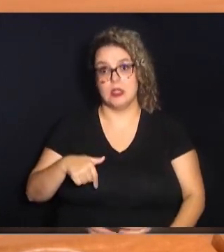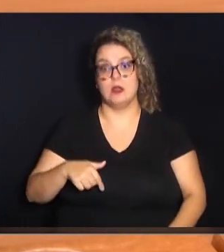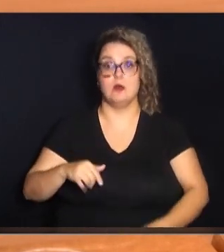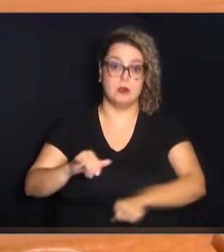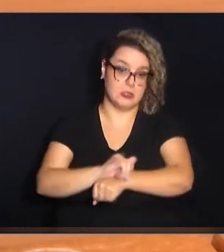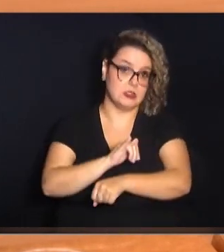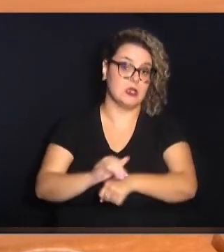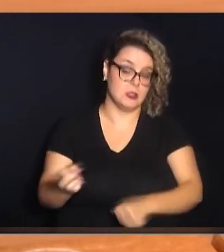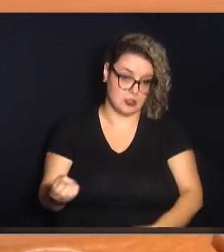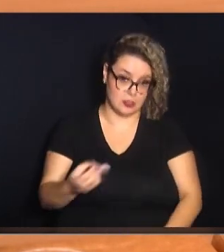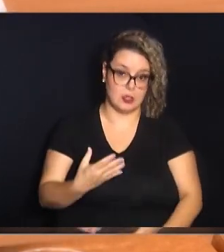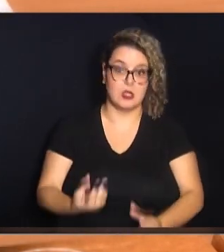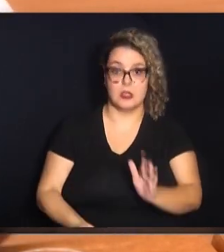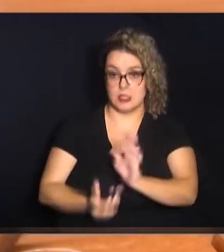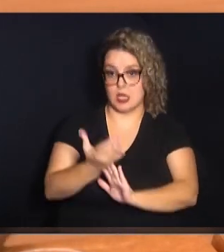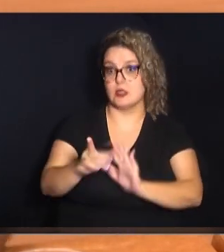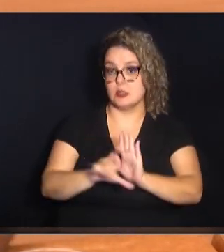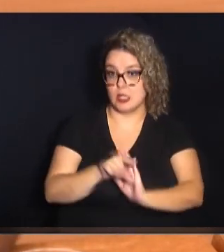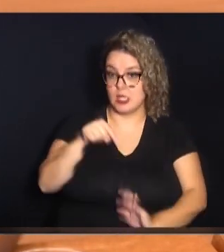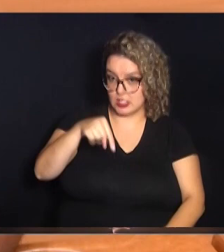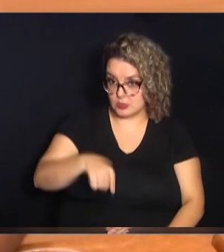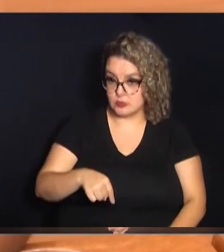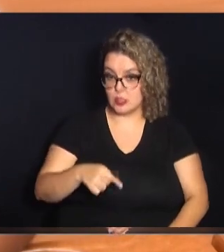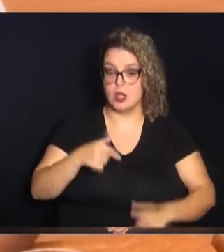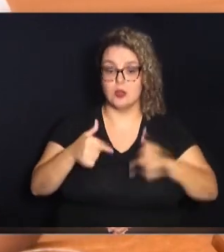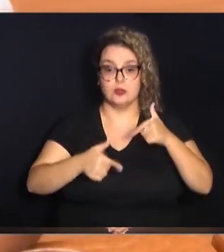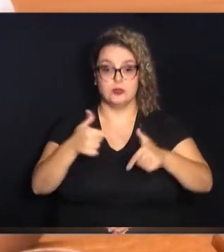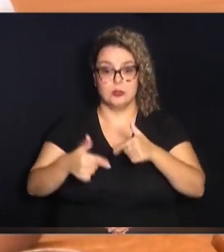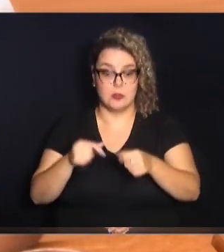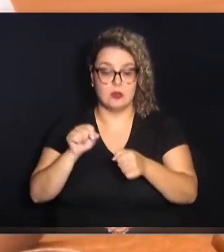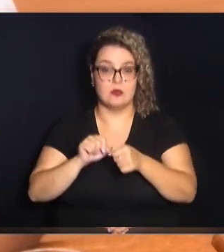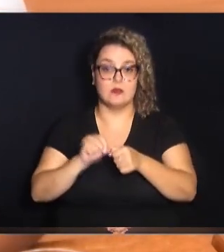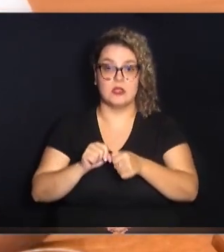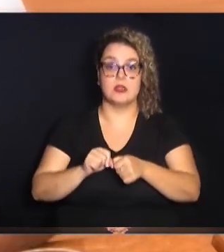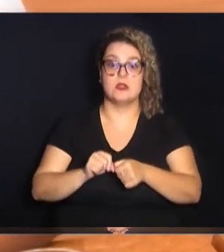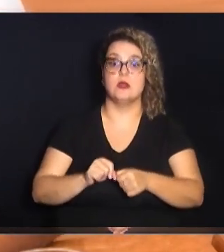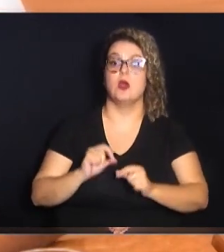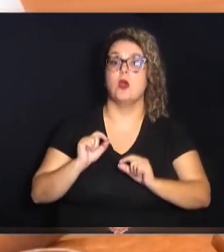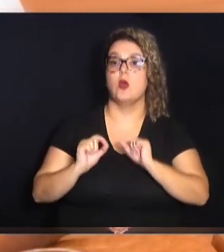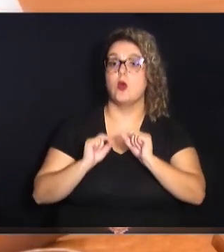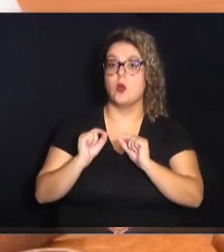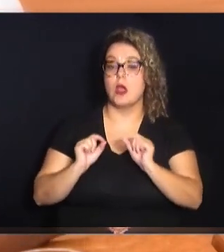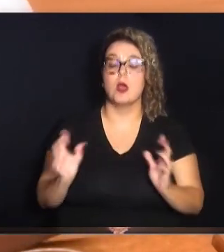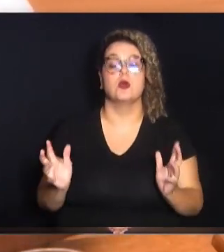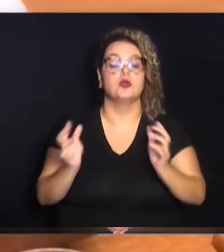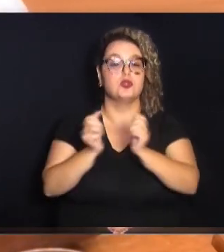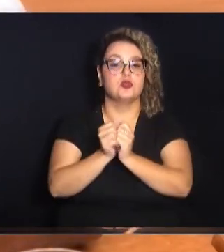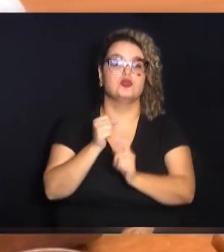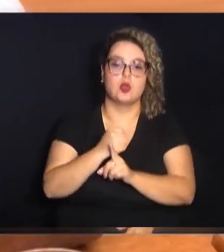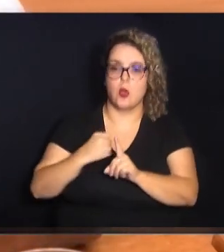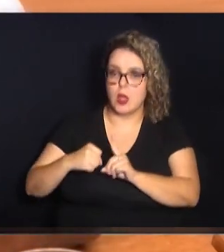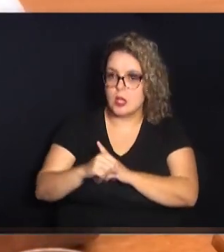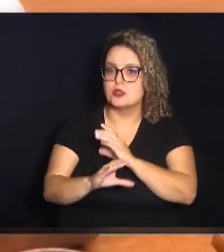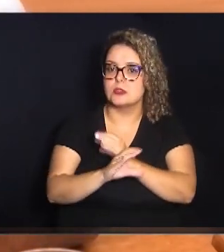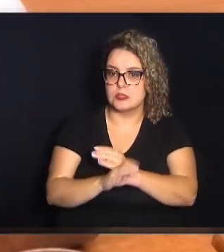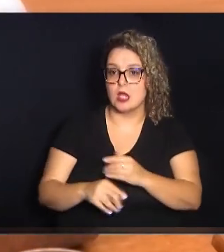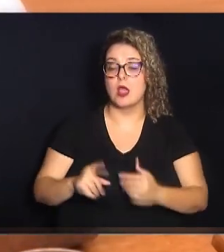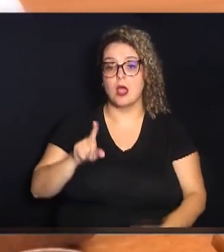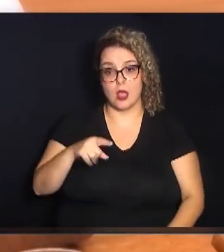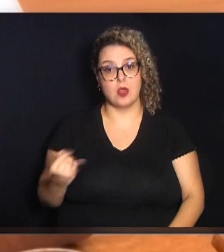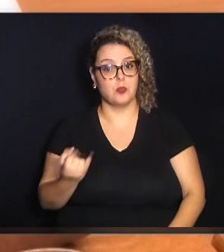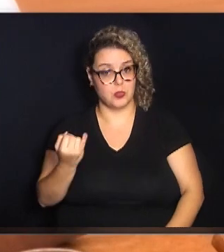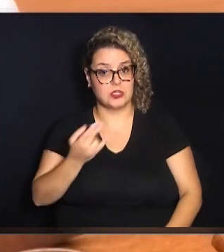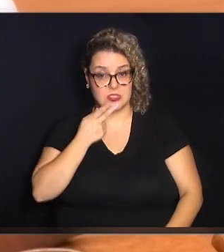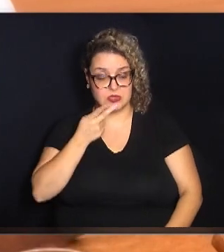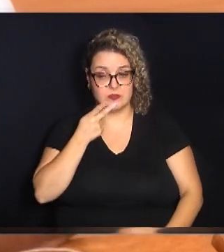instrumento novo criado nesta legislatura o trabalho vai ser realizado em conjunto com a sociedade civil